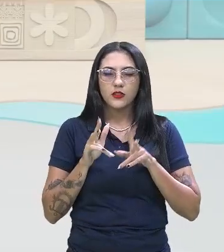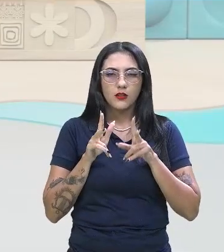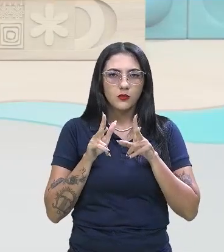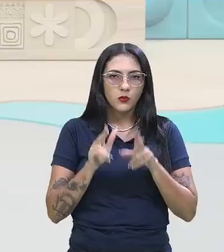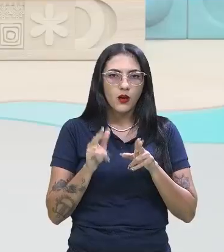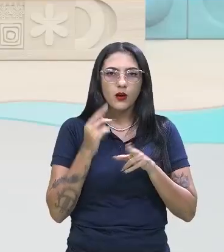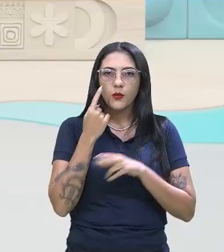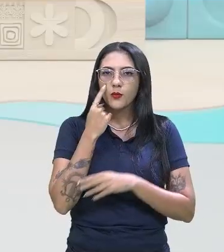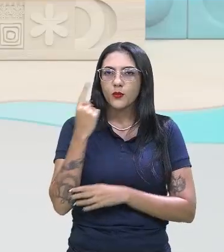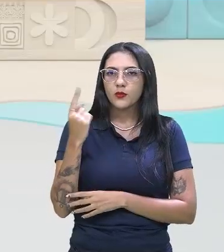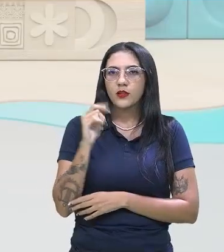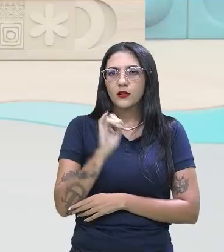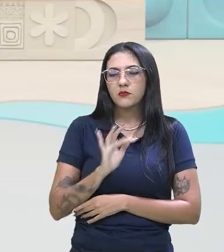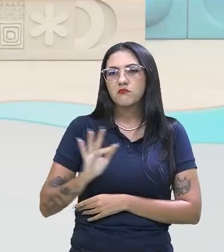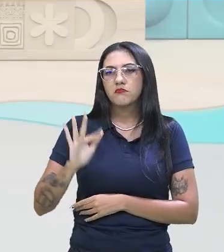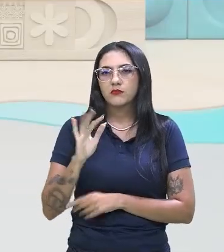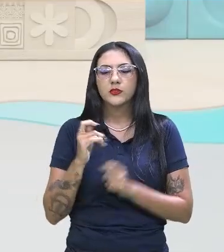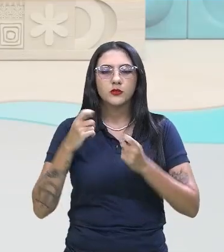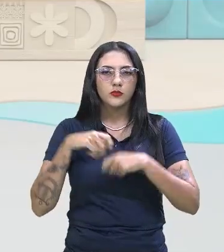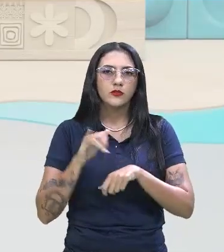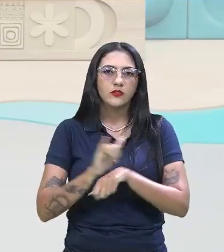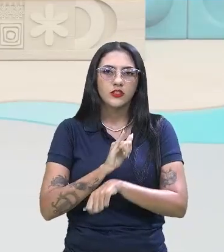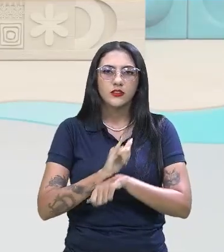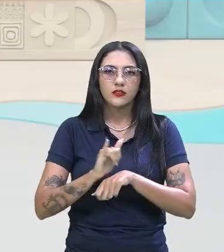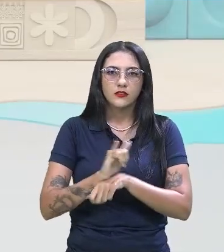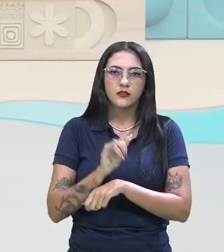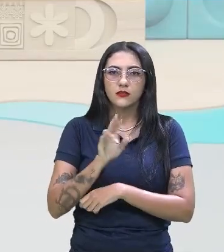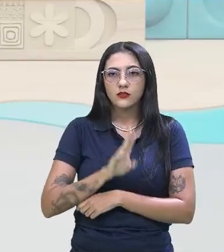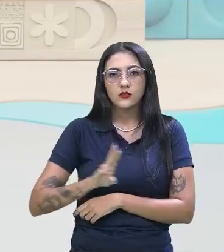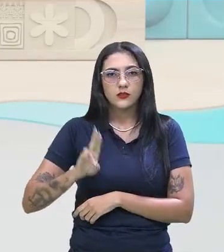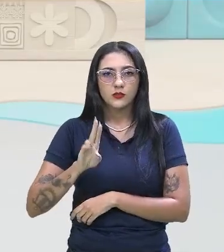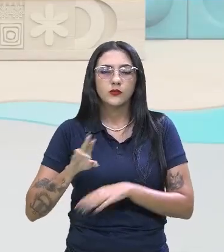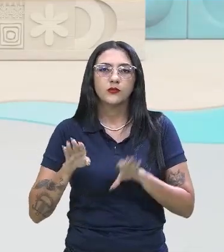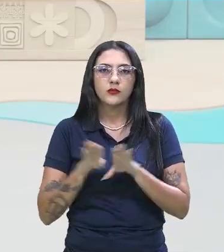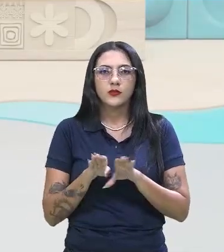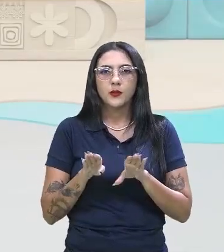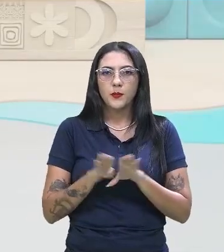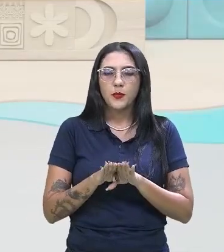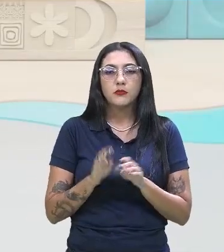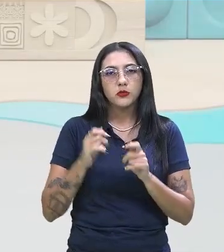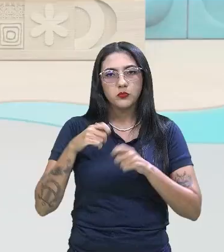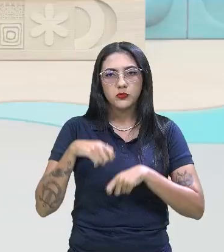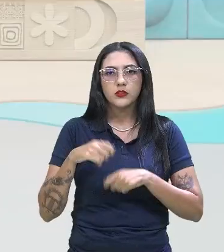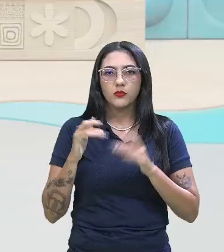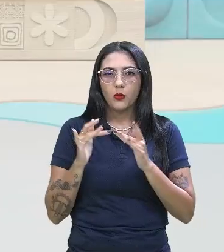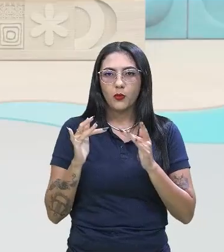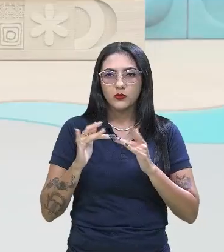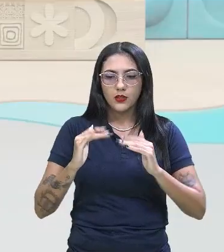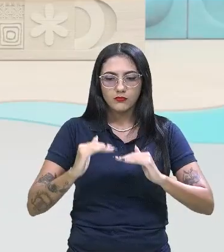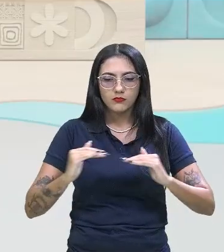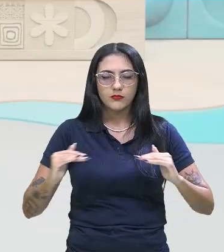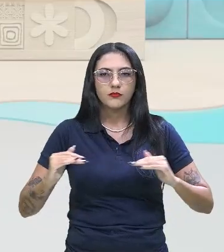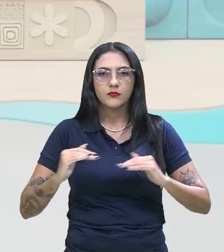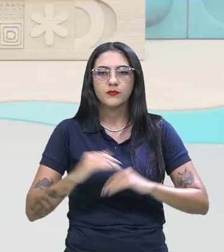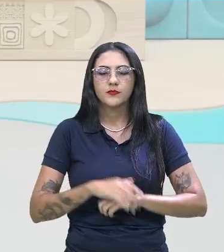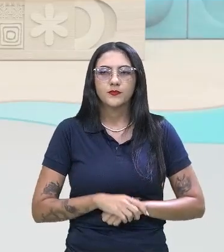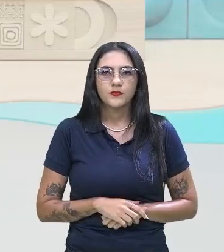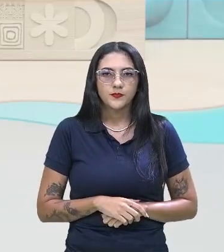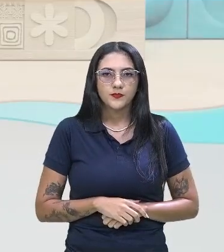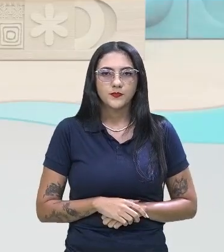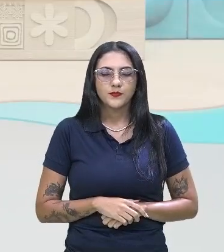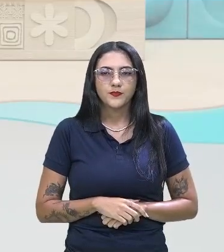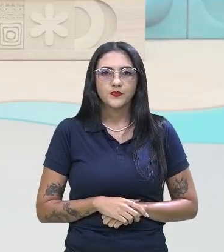tem que receber sempre com o taco na sua frente, utilizando ele como uma forma de bloquear o movimento dele.